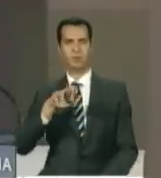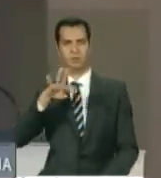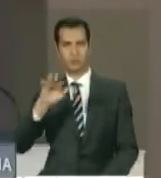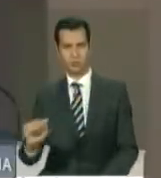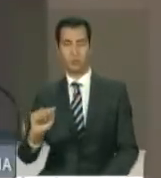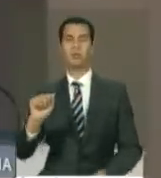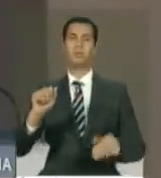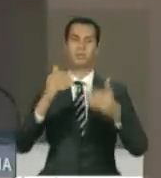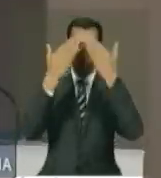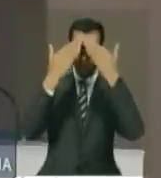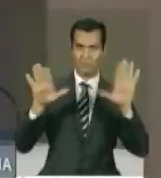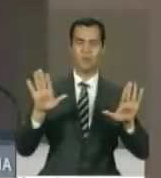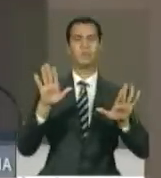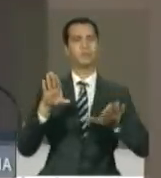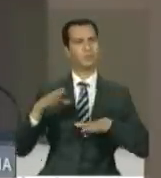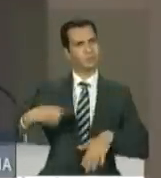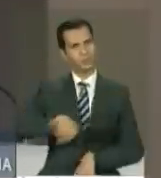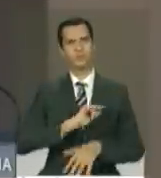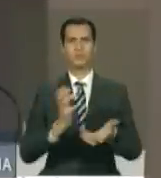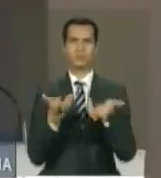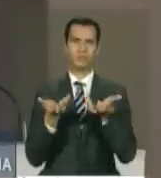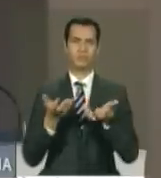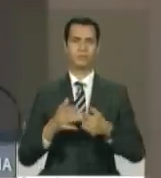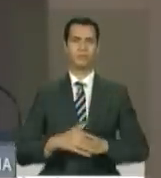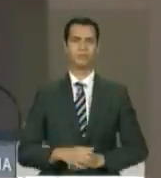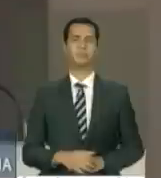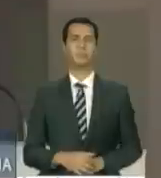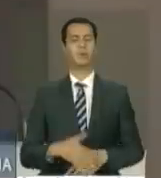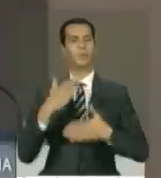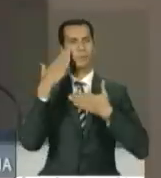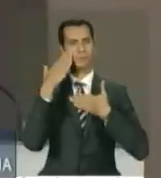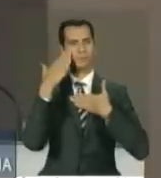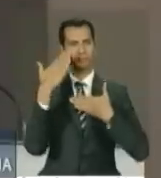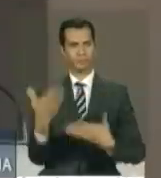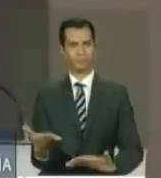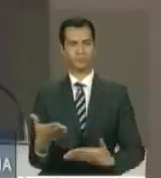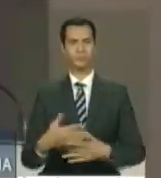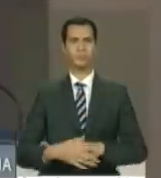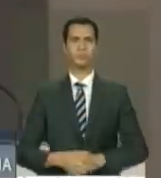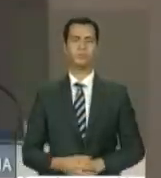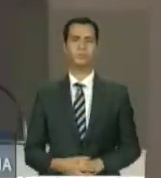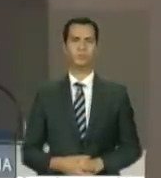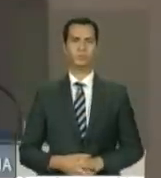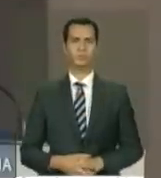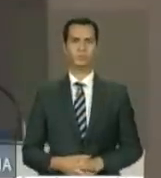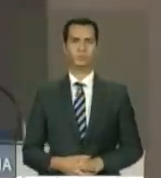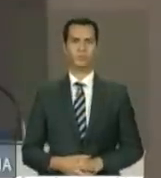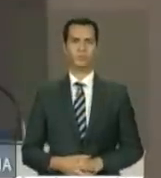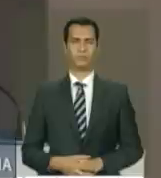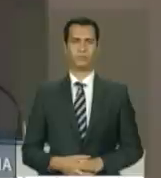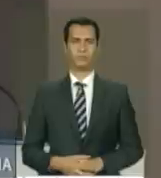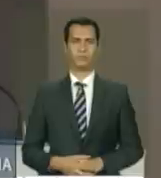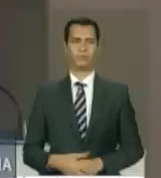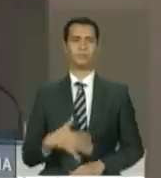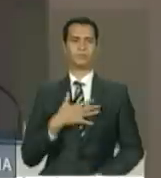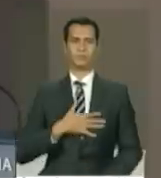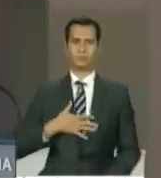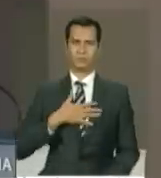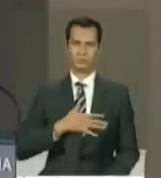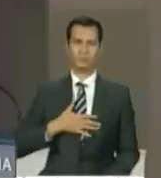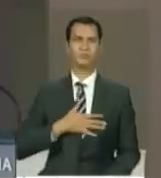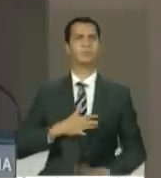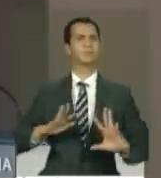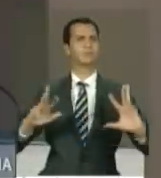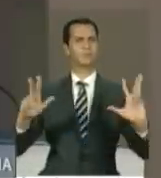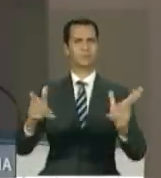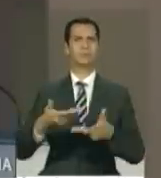plural que todos queremos. Agradeço as palavras amigas de